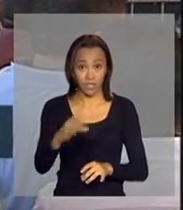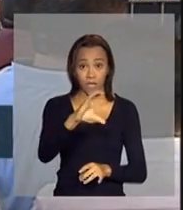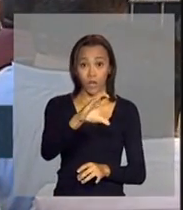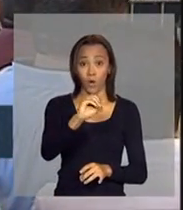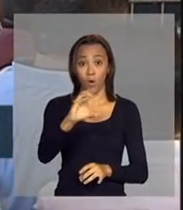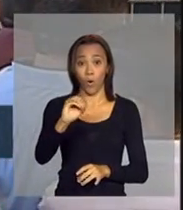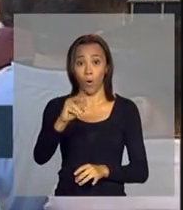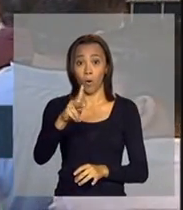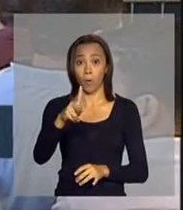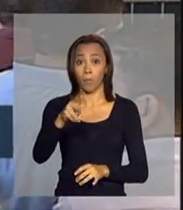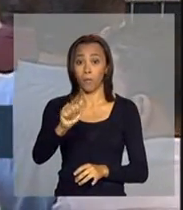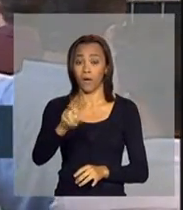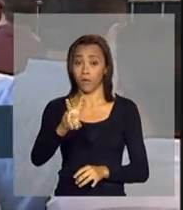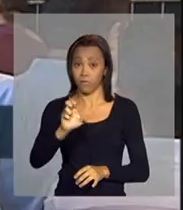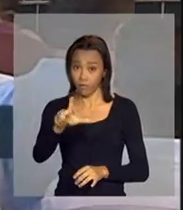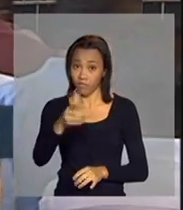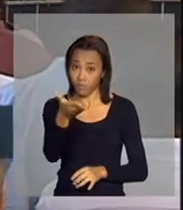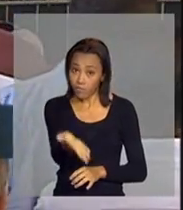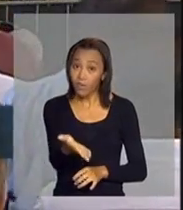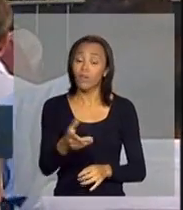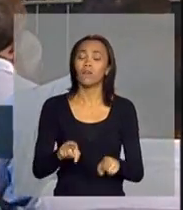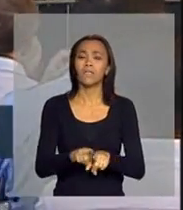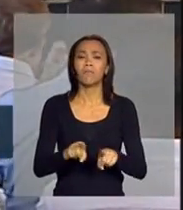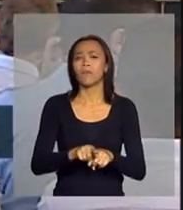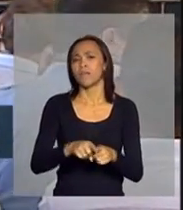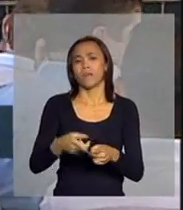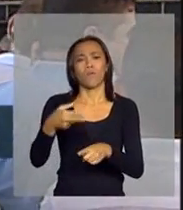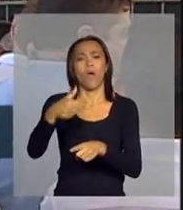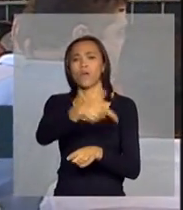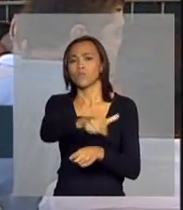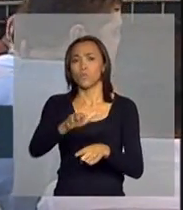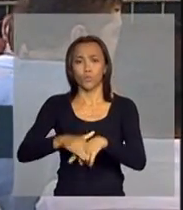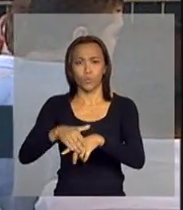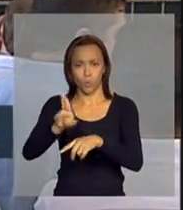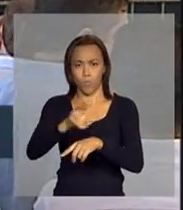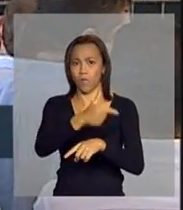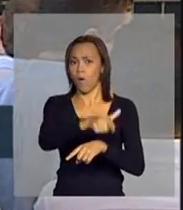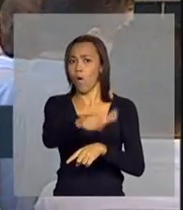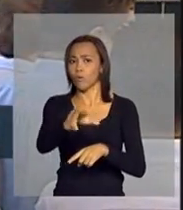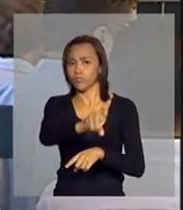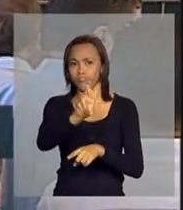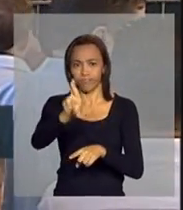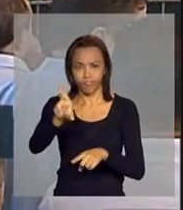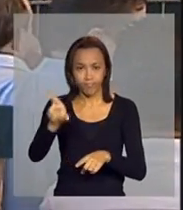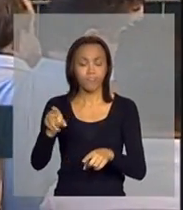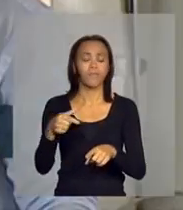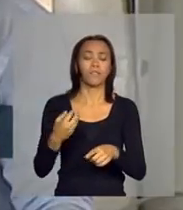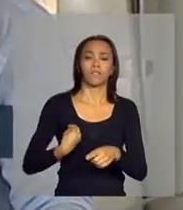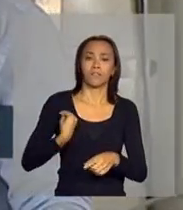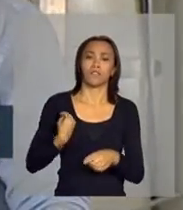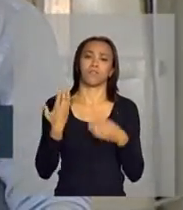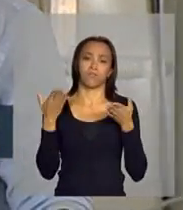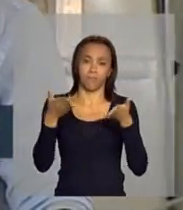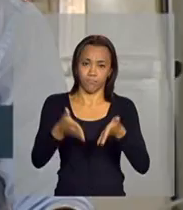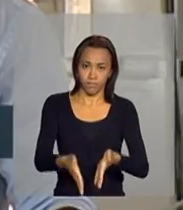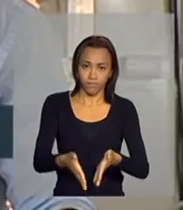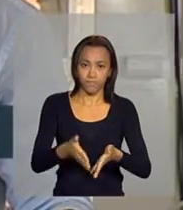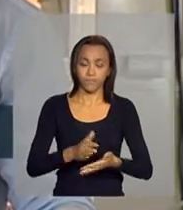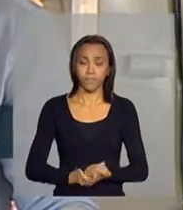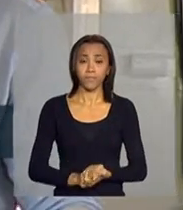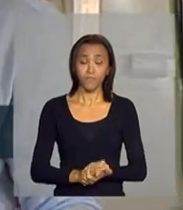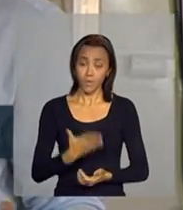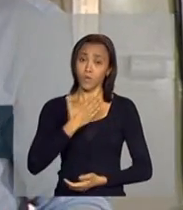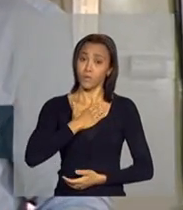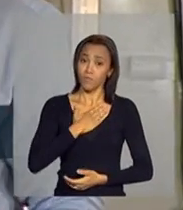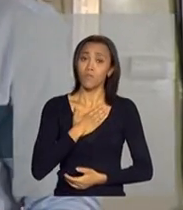Copavel, Dilvo Grolli, em seu nome, os demais representantes de entidades e instituições aqui presentes. E os